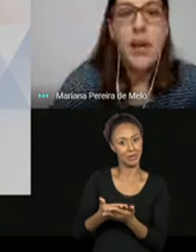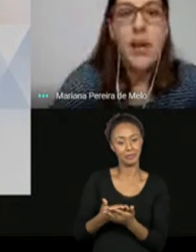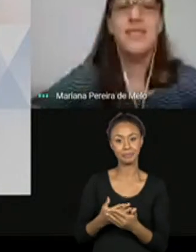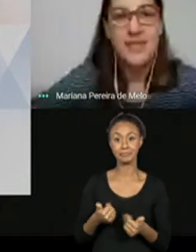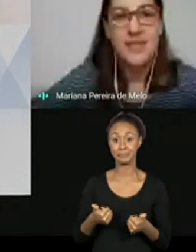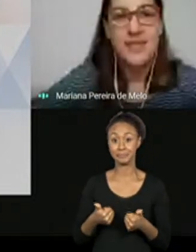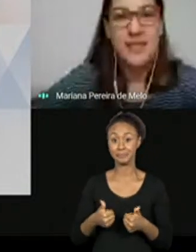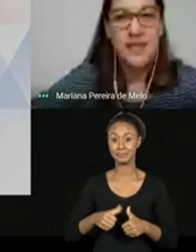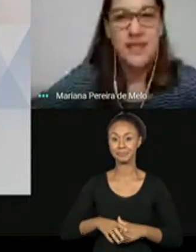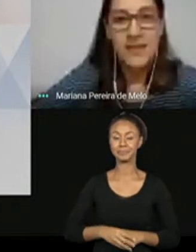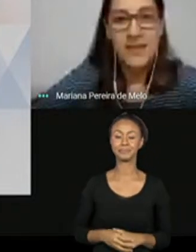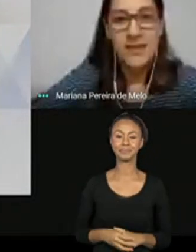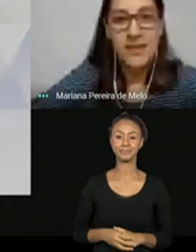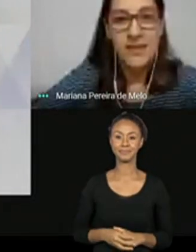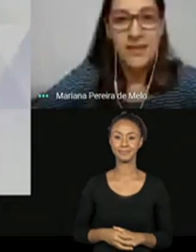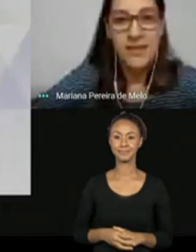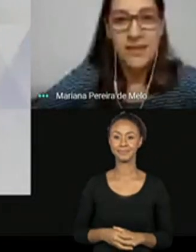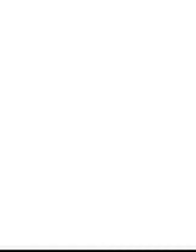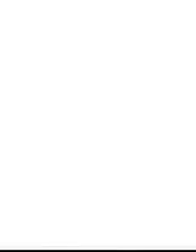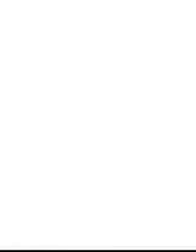3.